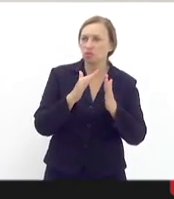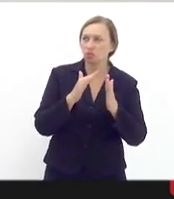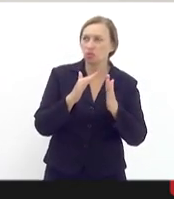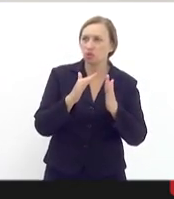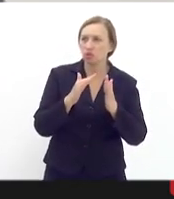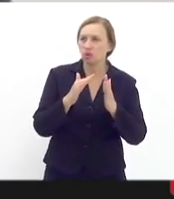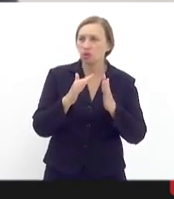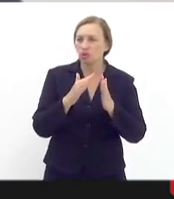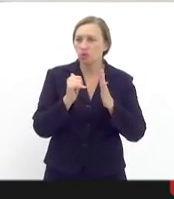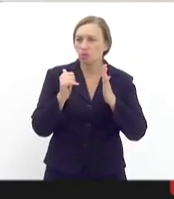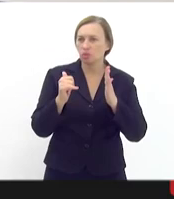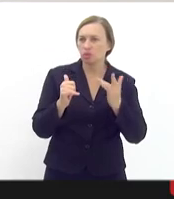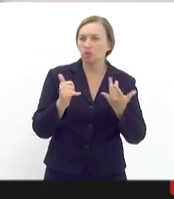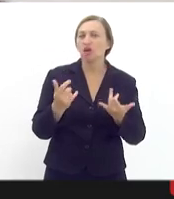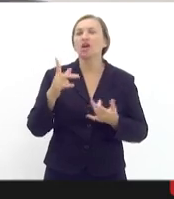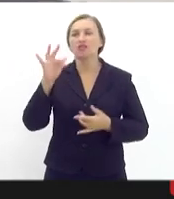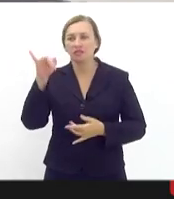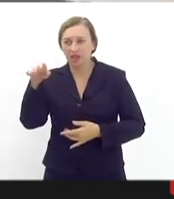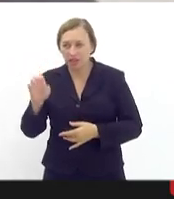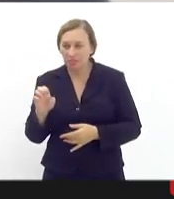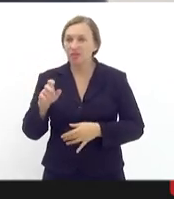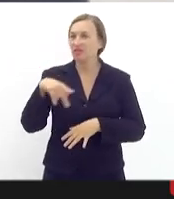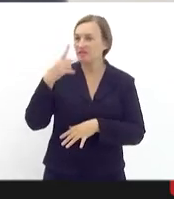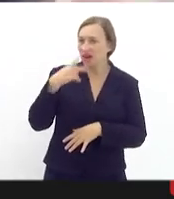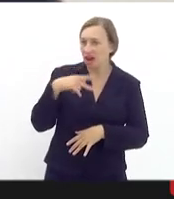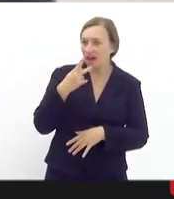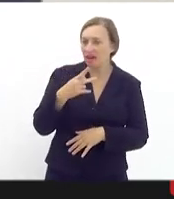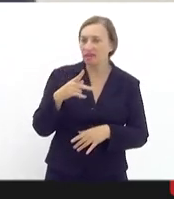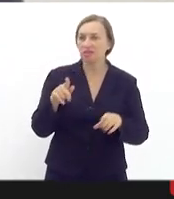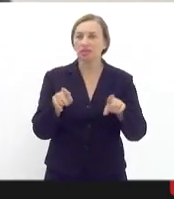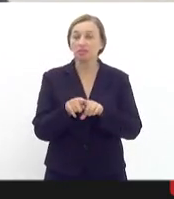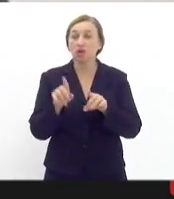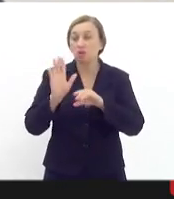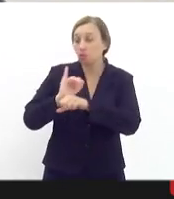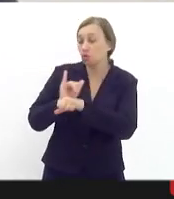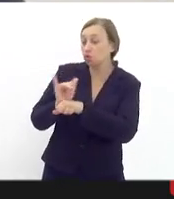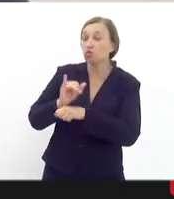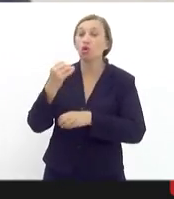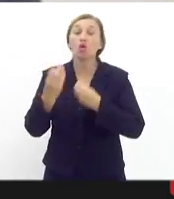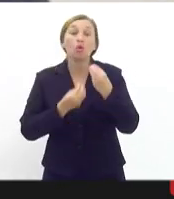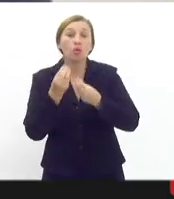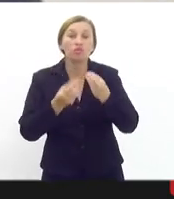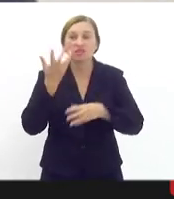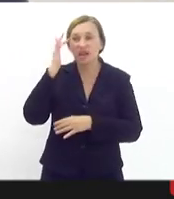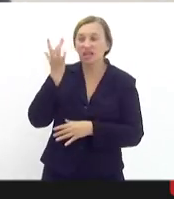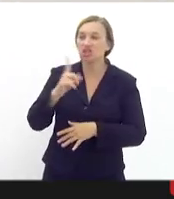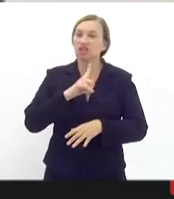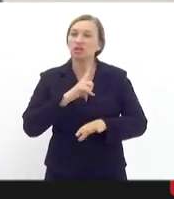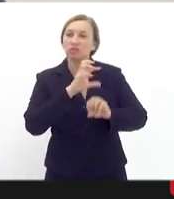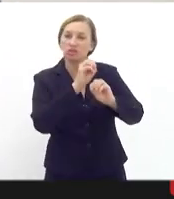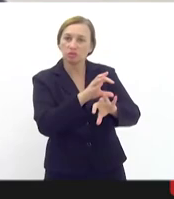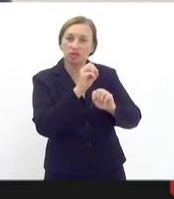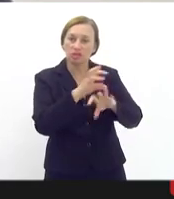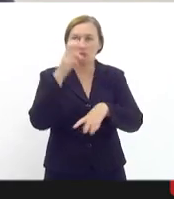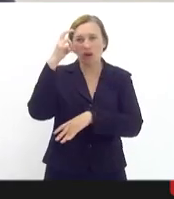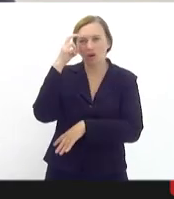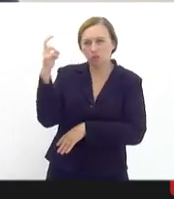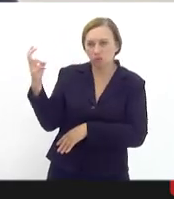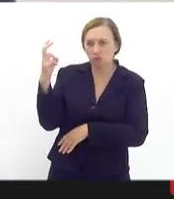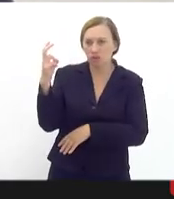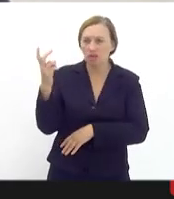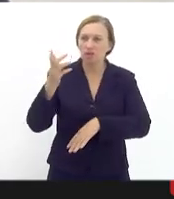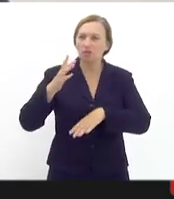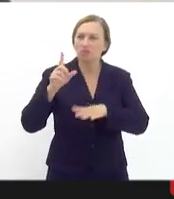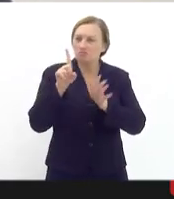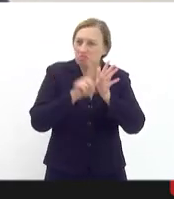o autoplay que o Felipe, que está aqui, vai falar, tanto fala, né, do YouTube, como é que você acha? A gente tem hoje a educação, a cultura... cada